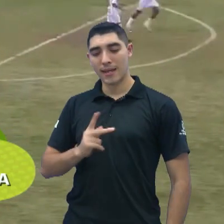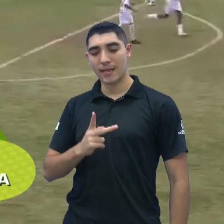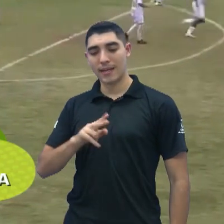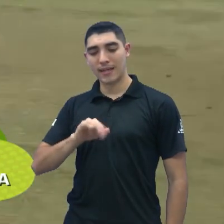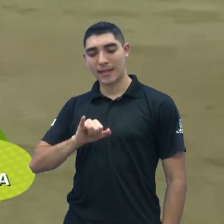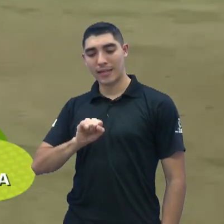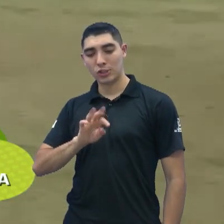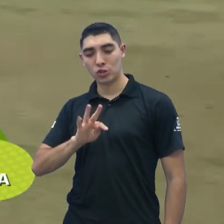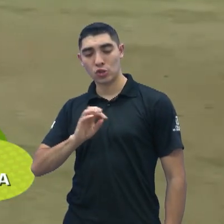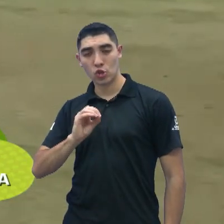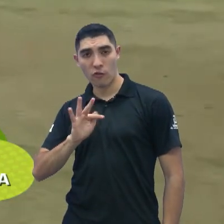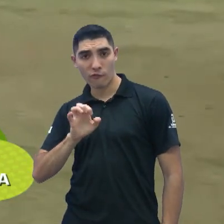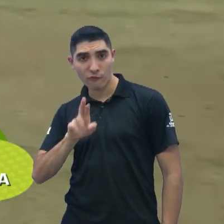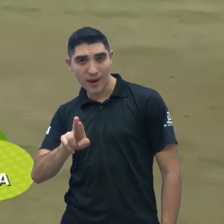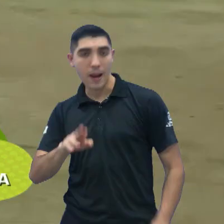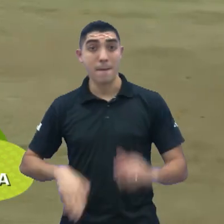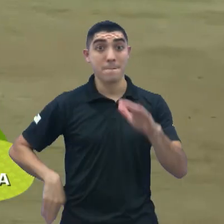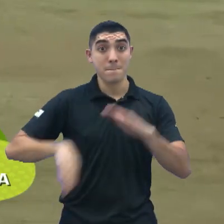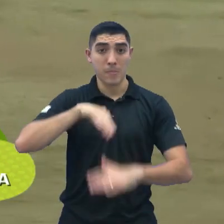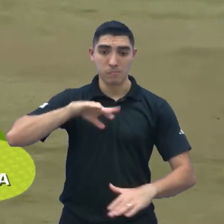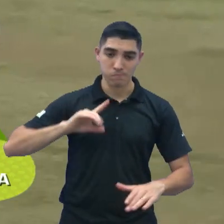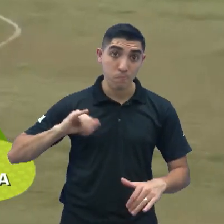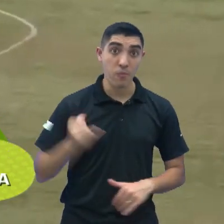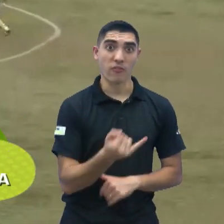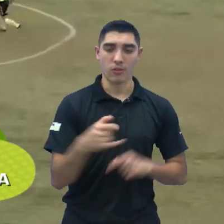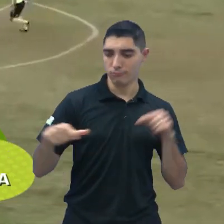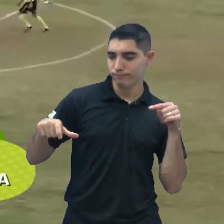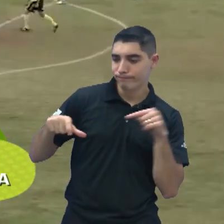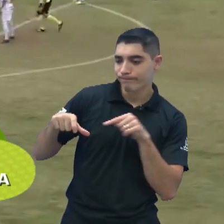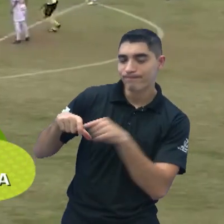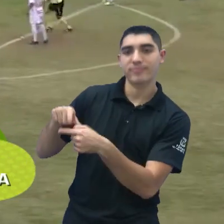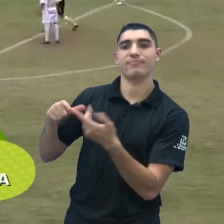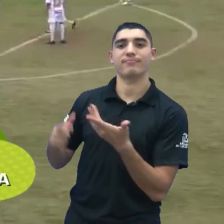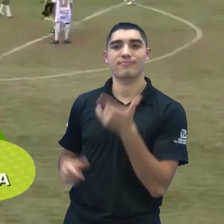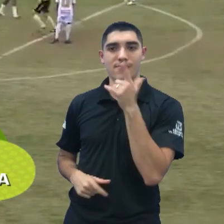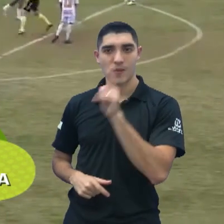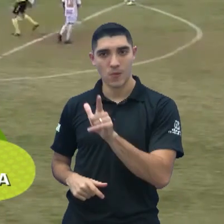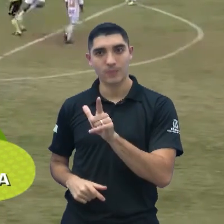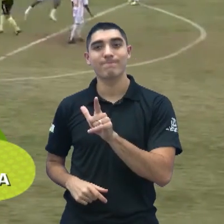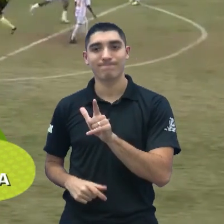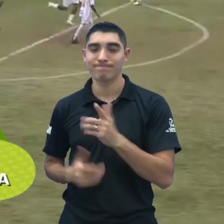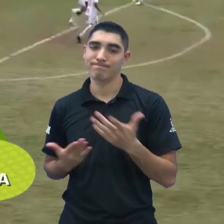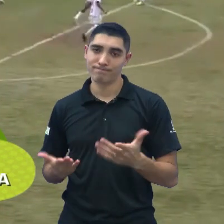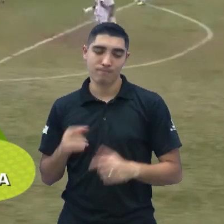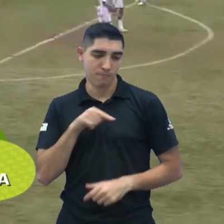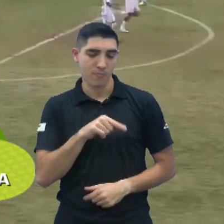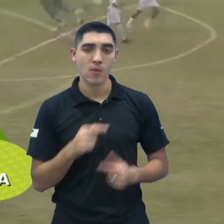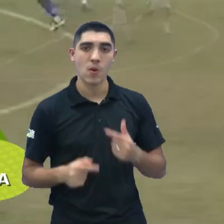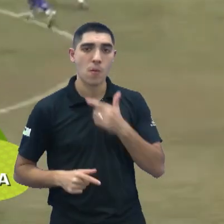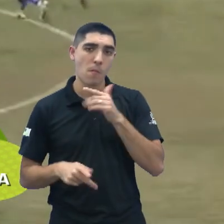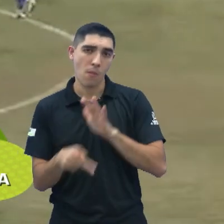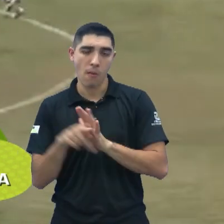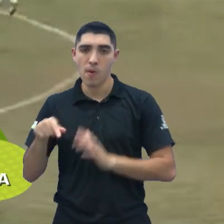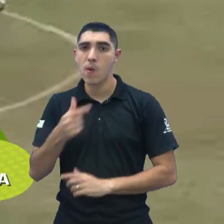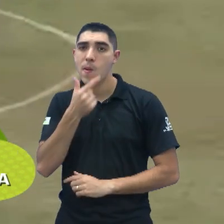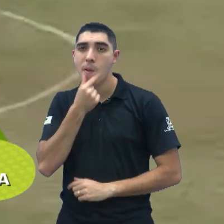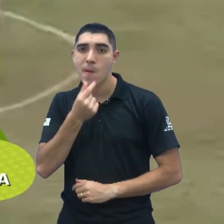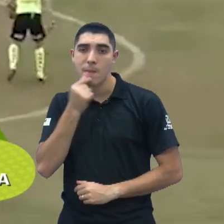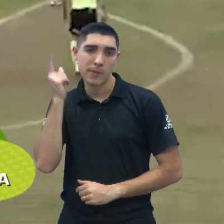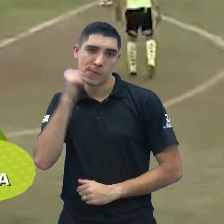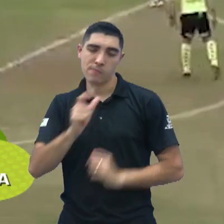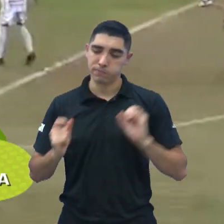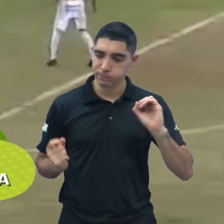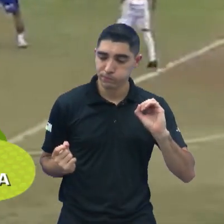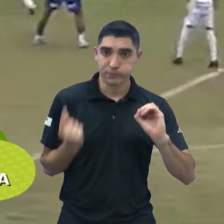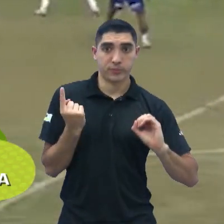da grande área. A bola passou por todo mundo e entrou. Aberto o placar no Palma Travassos em Ribeirão Preto. E é para o